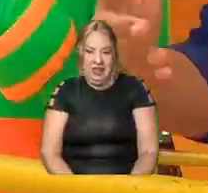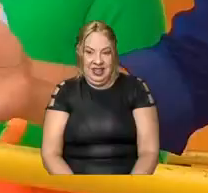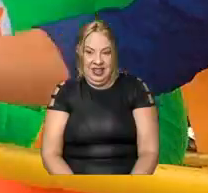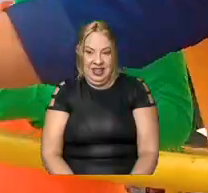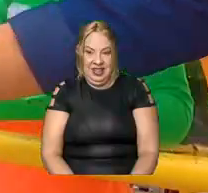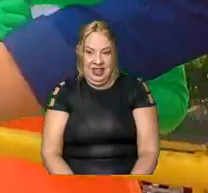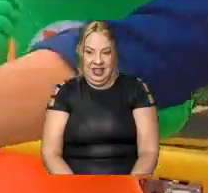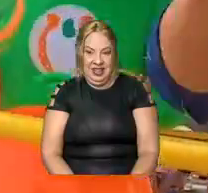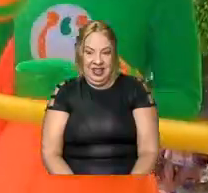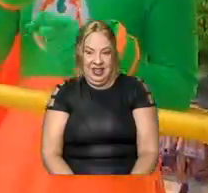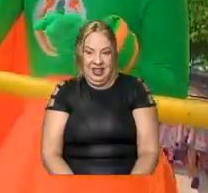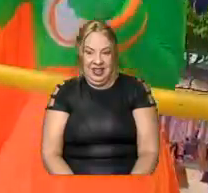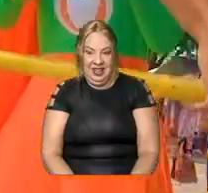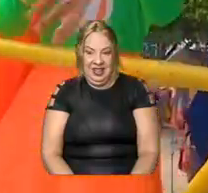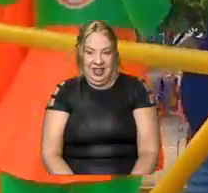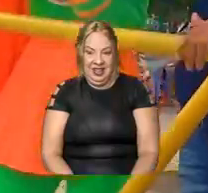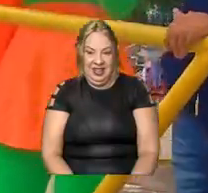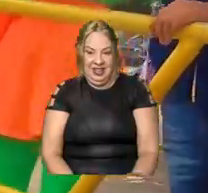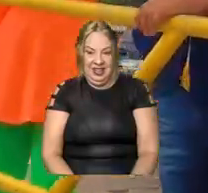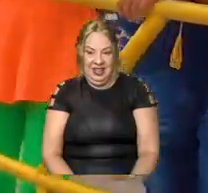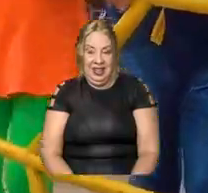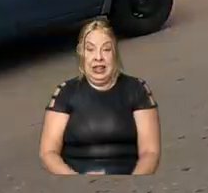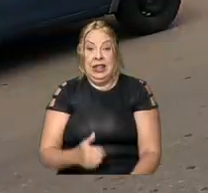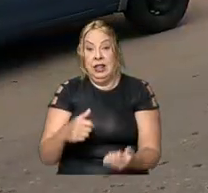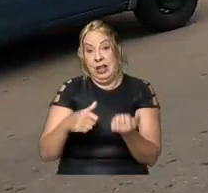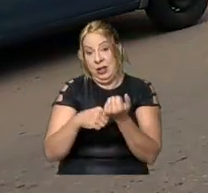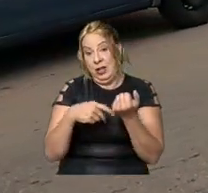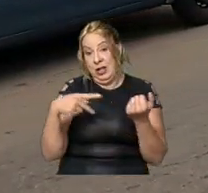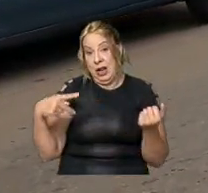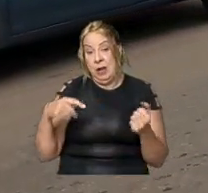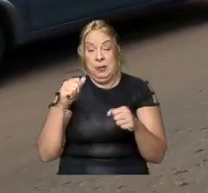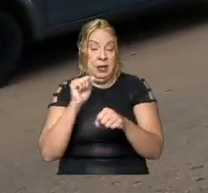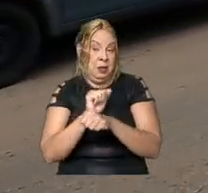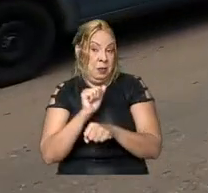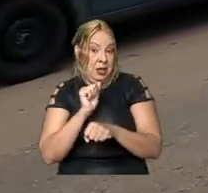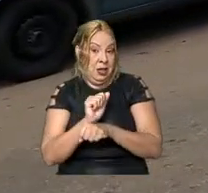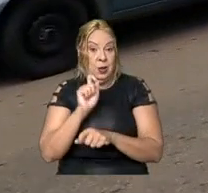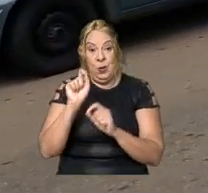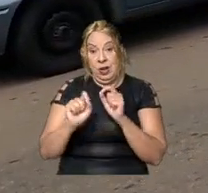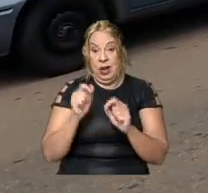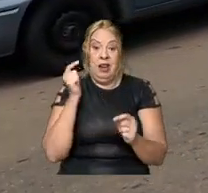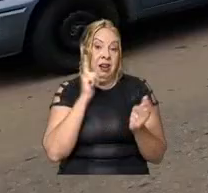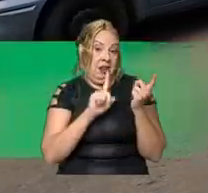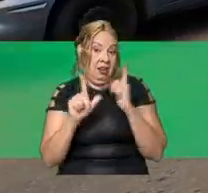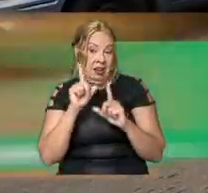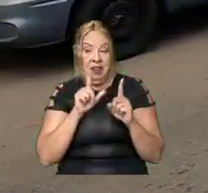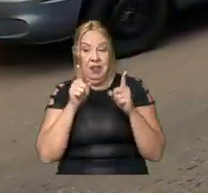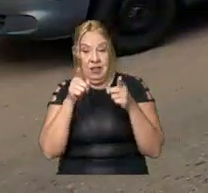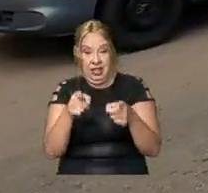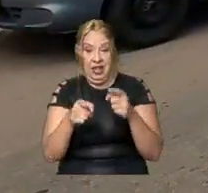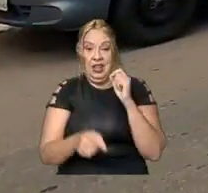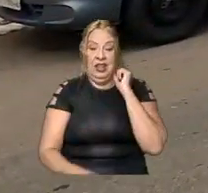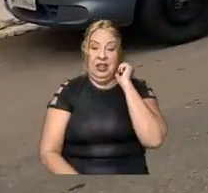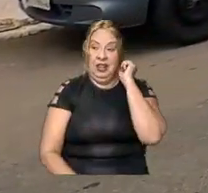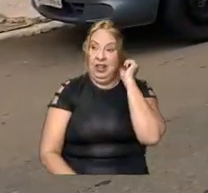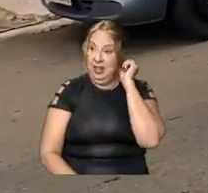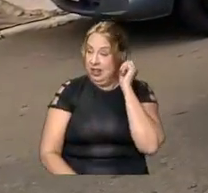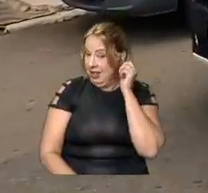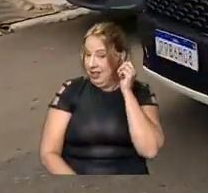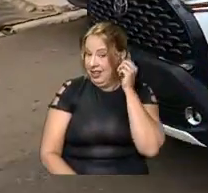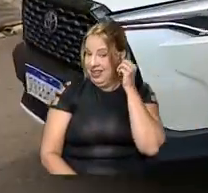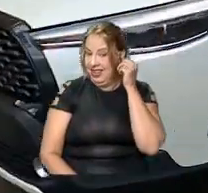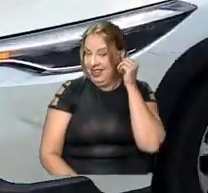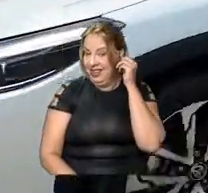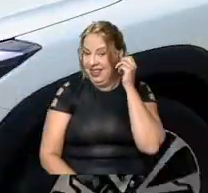esperando o quê? O próximo a ganhar pode ser você. Enquanto o Caju Cap agora... A contemplada dona